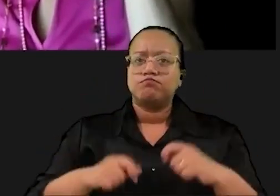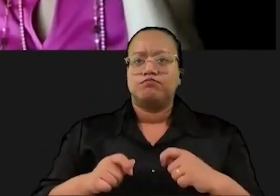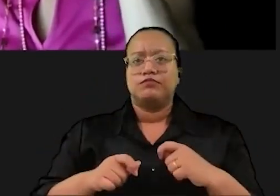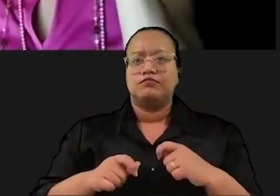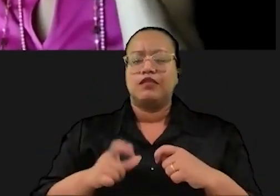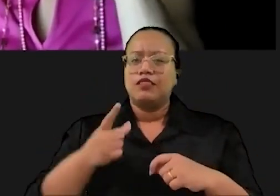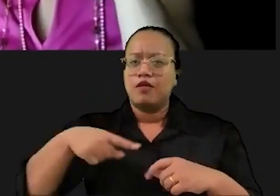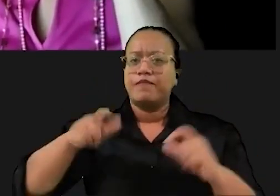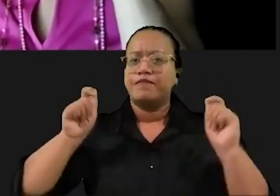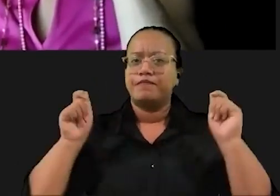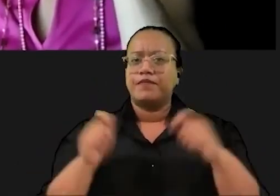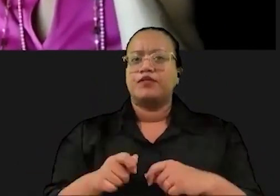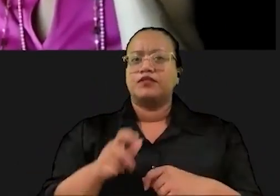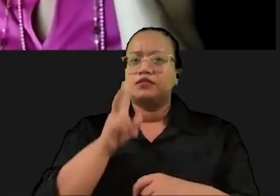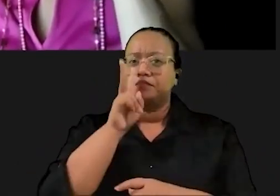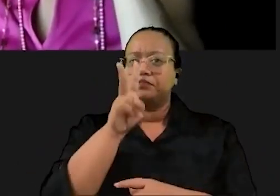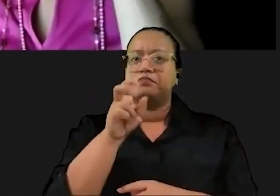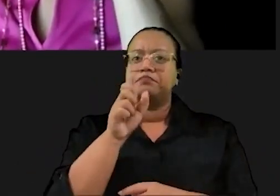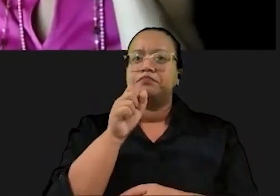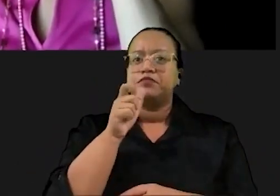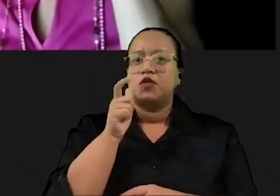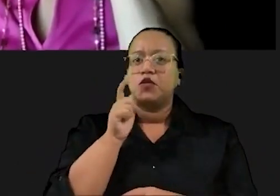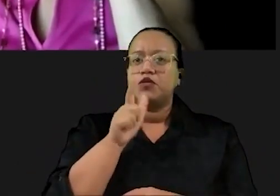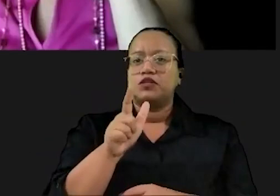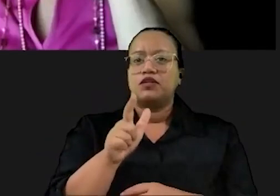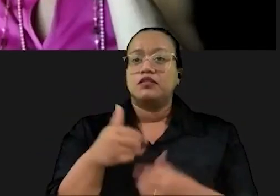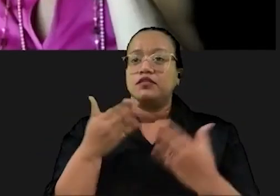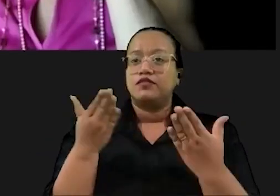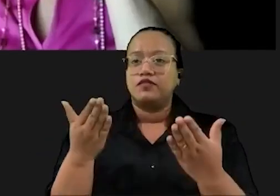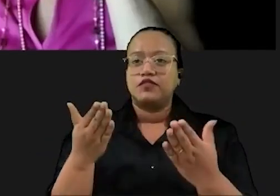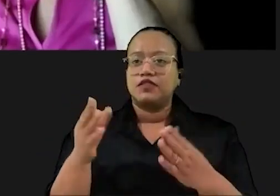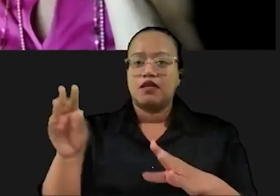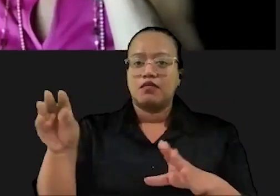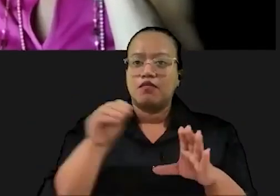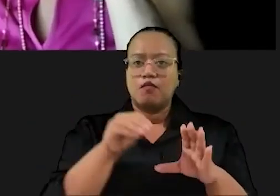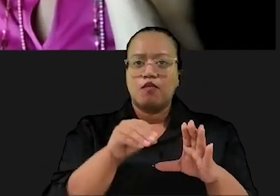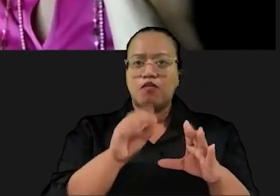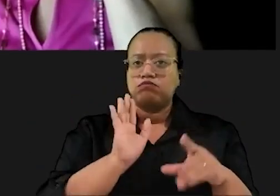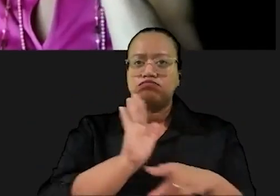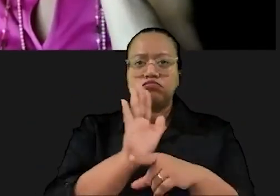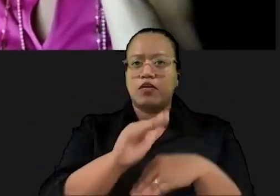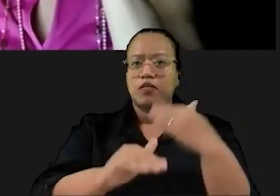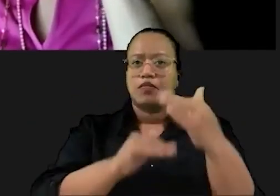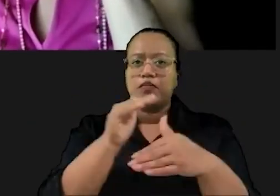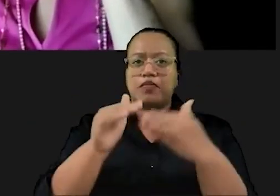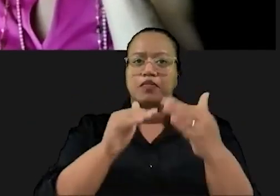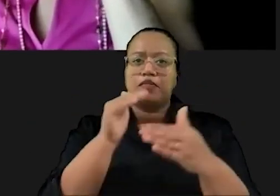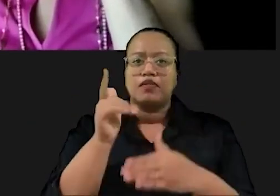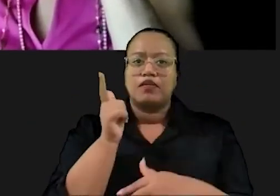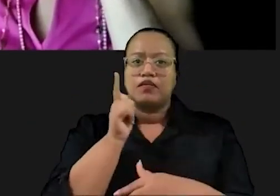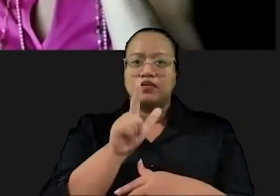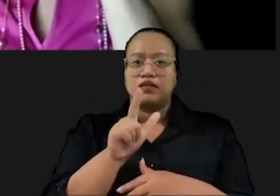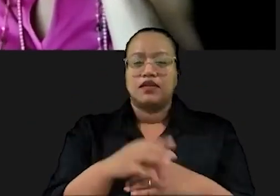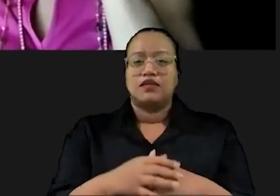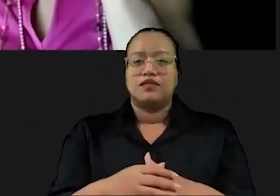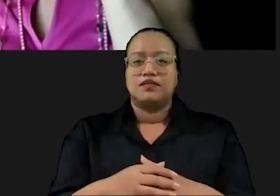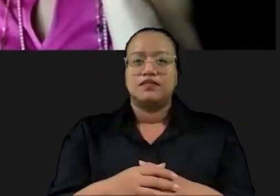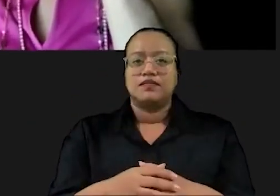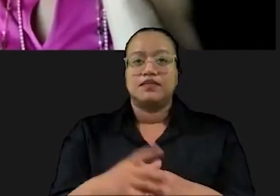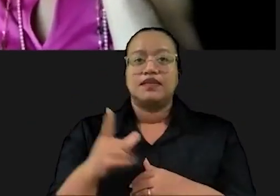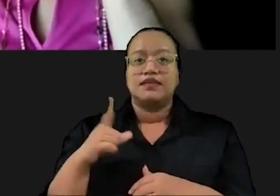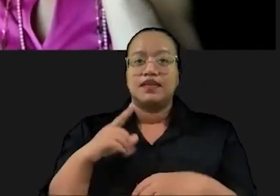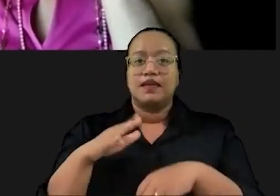onde você está, Daldice, as coisas acontecem. Não é à toa que tem mais quase 300 aí participantes